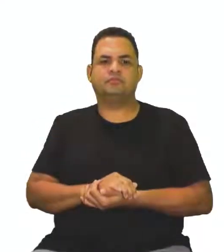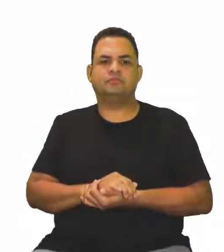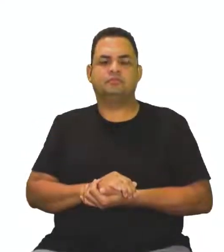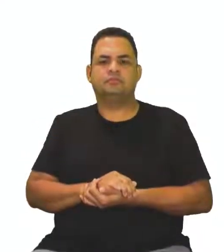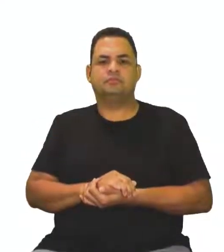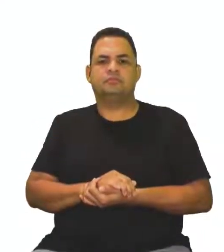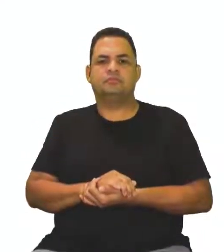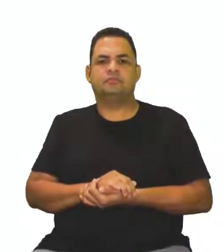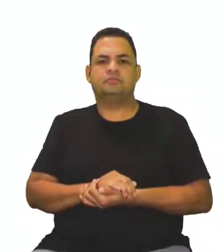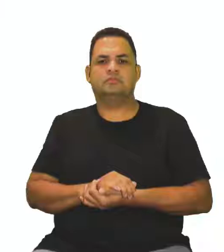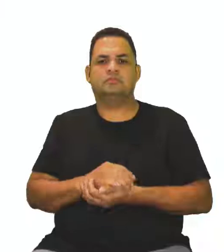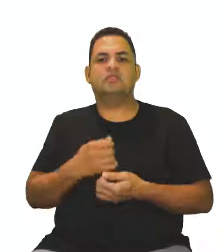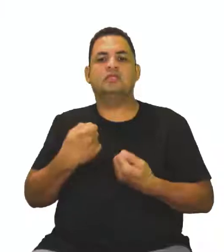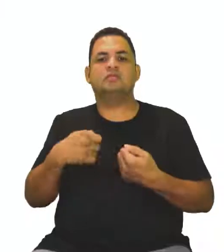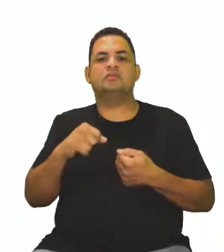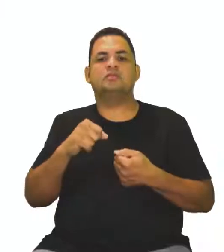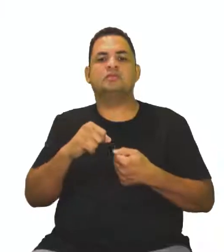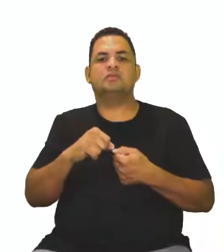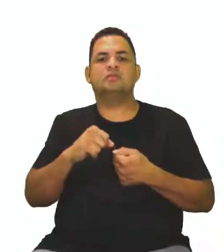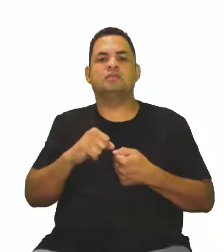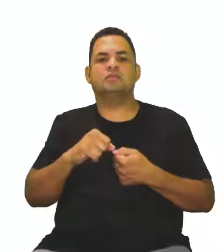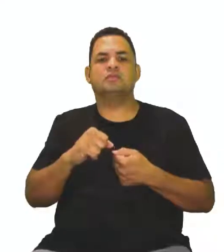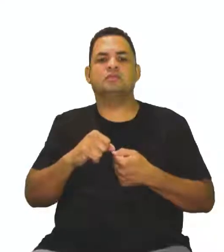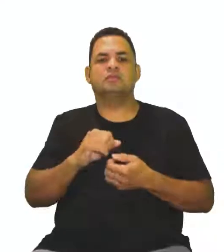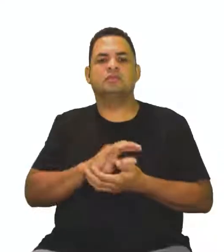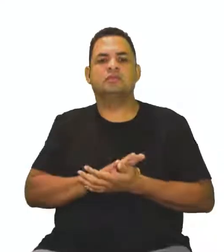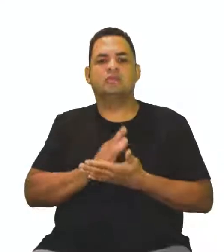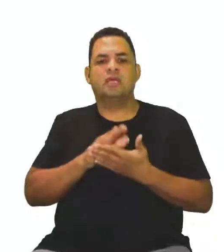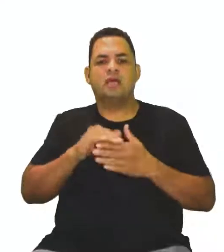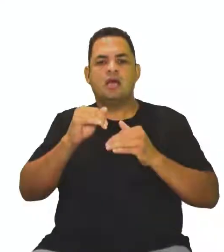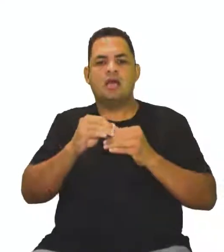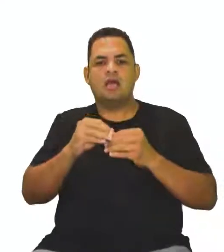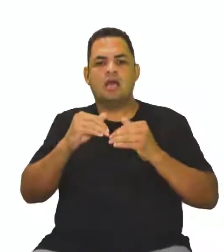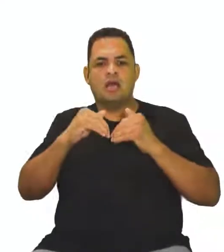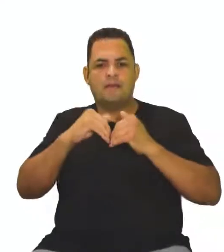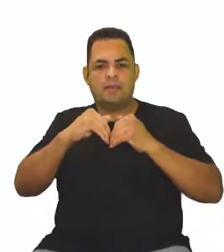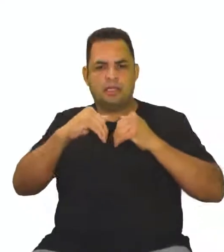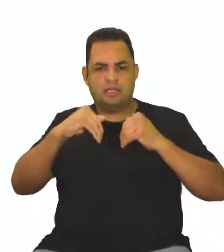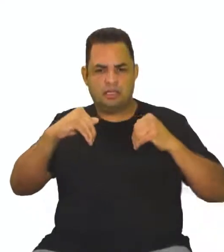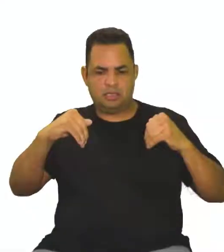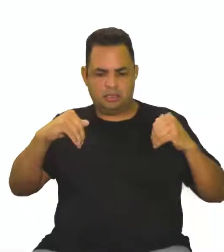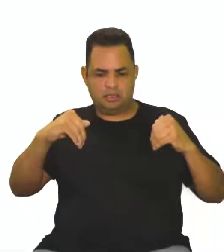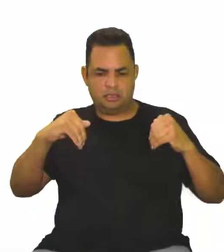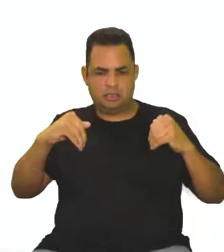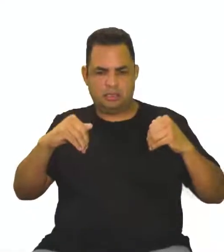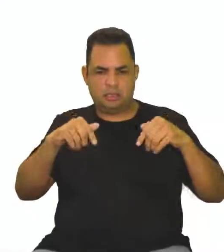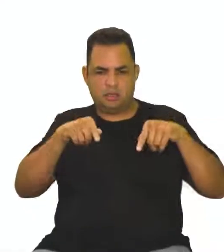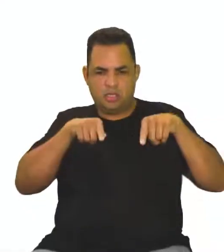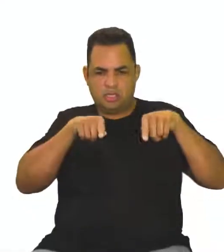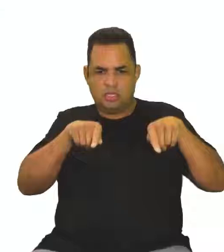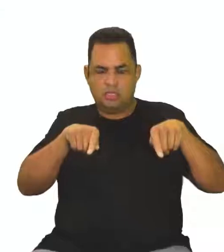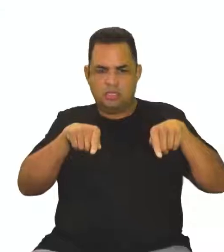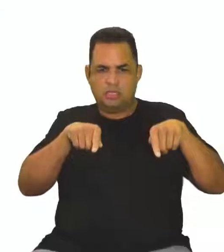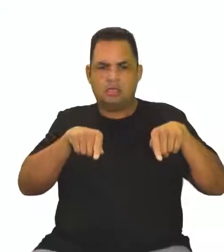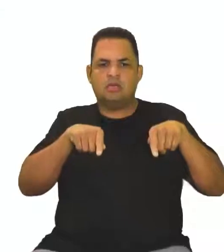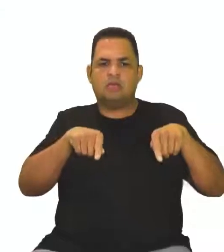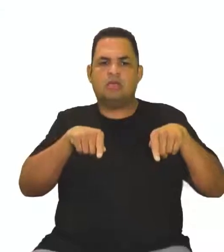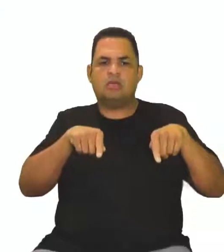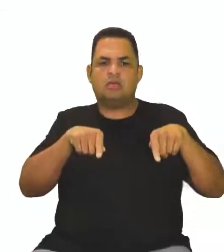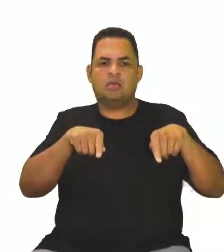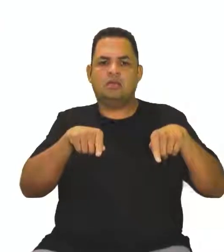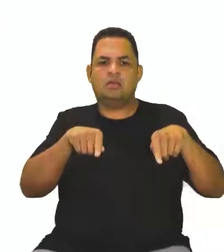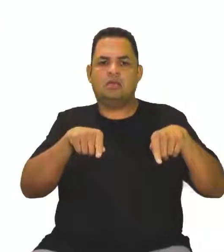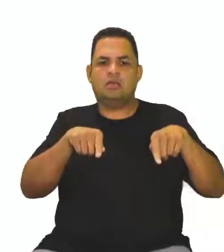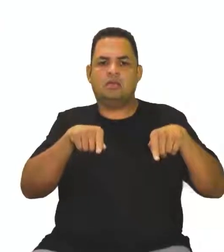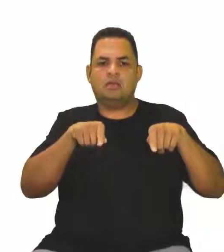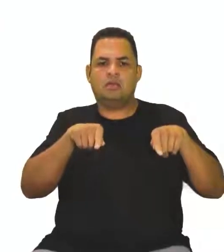Então, aqui, o que eu tenho que fazer para colocar? Você abre o circuito e associa aí o amperímetro em série no local da medição que você